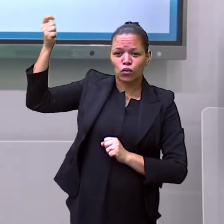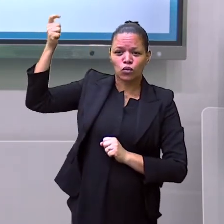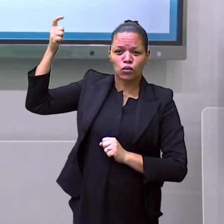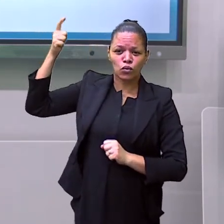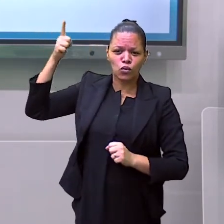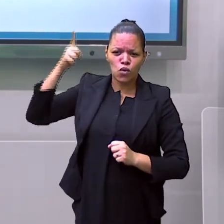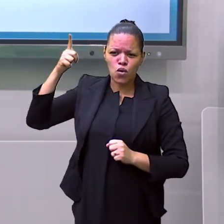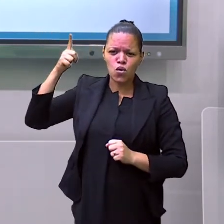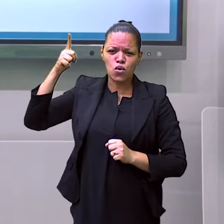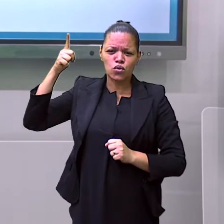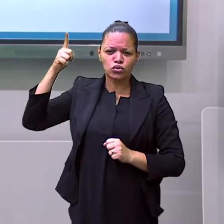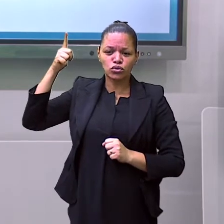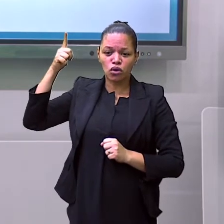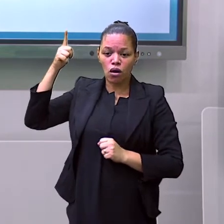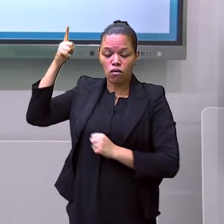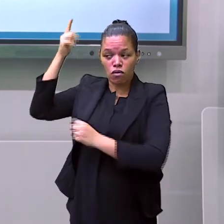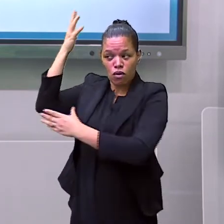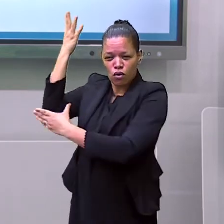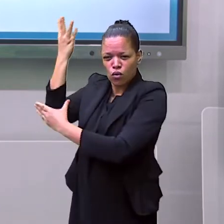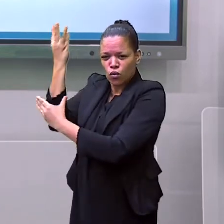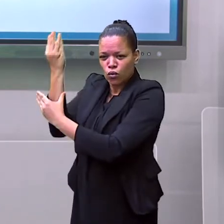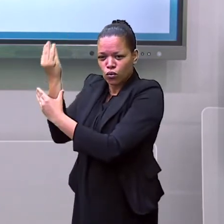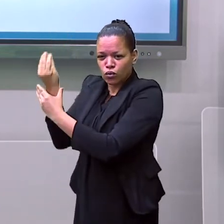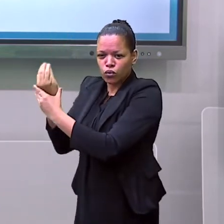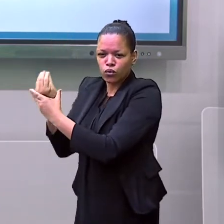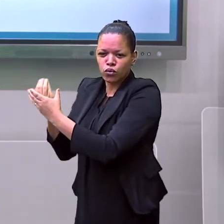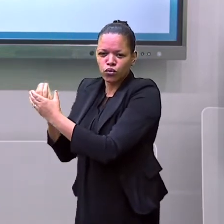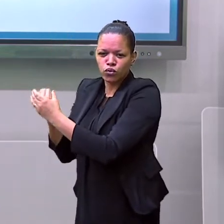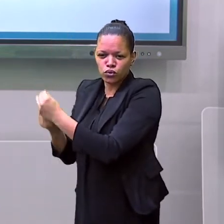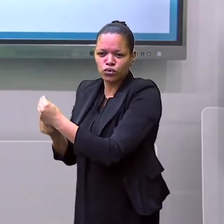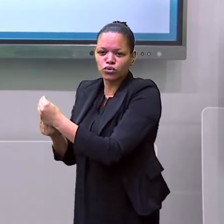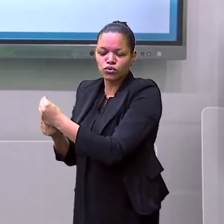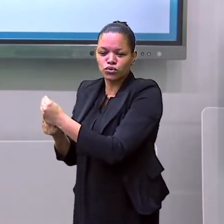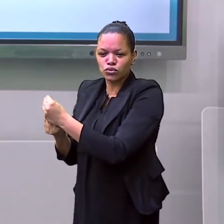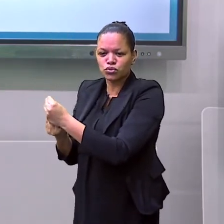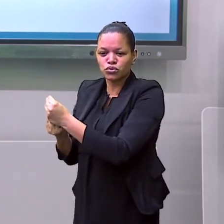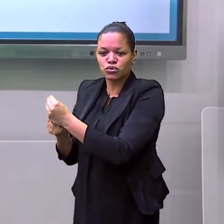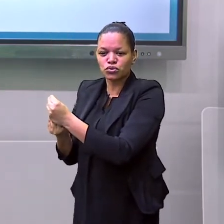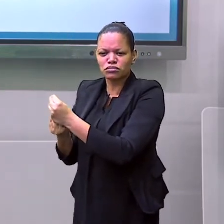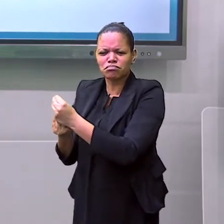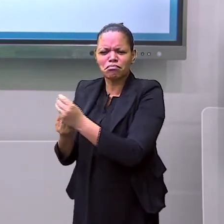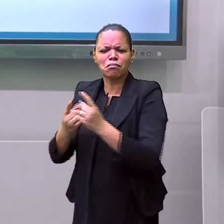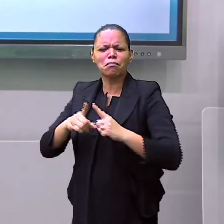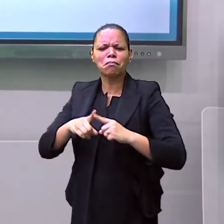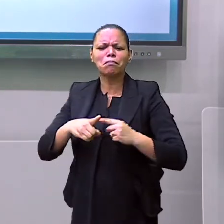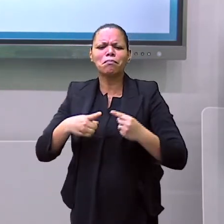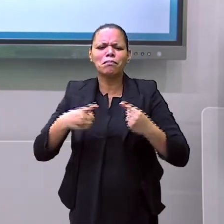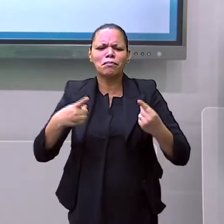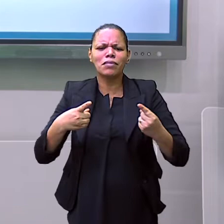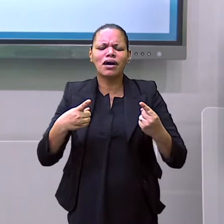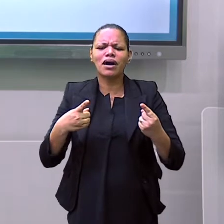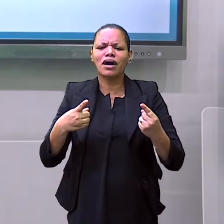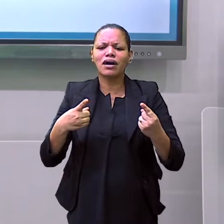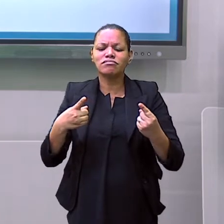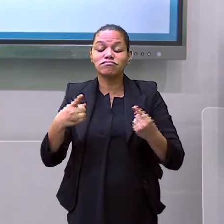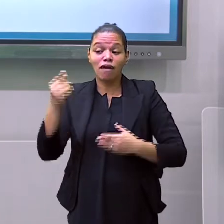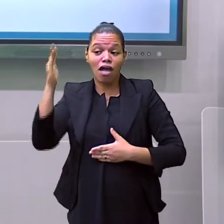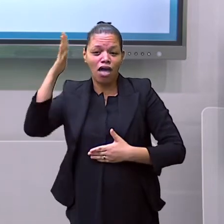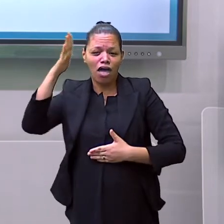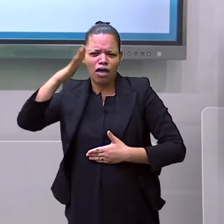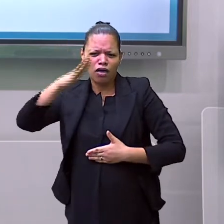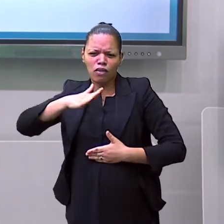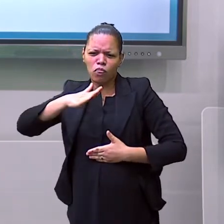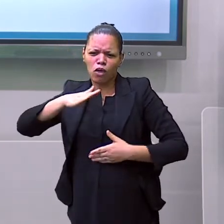e some no horizonte, tá bom? No final do período da tarde é o início ali